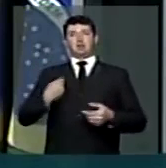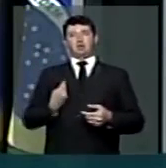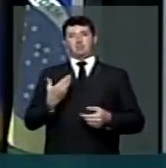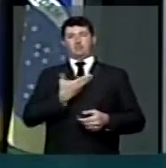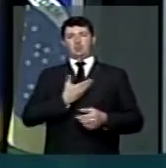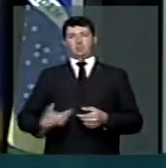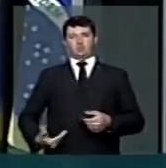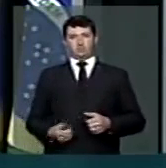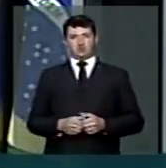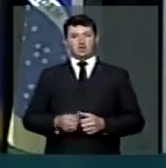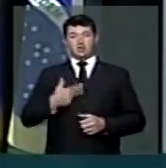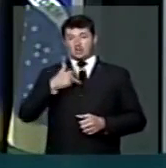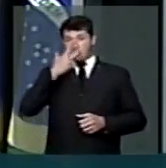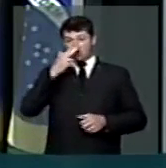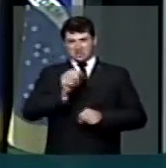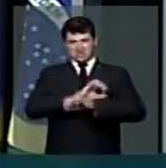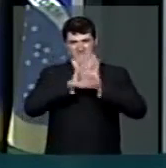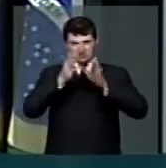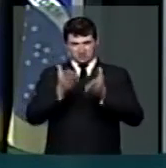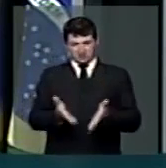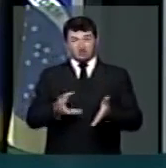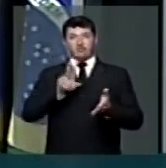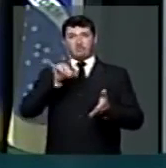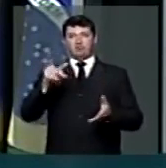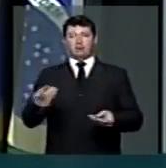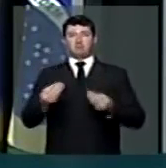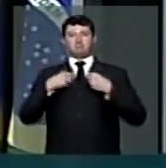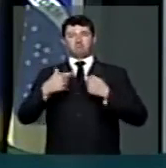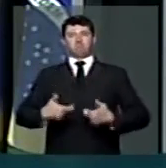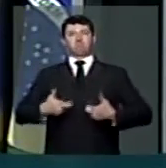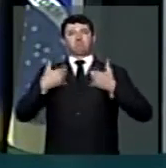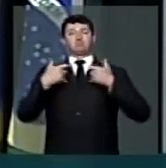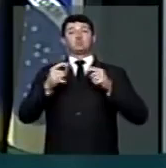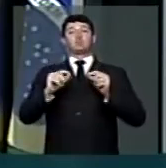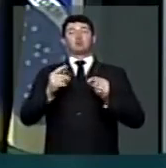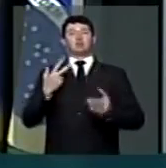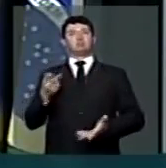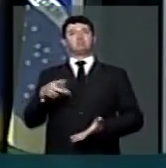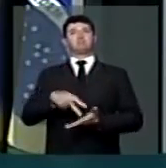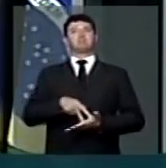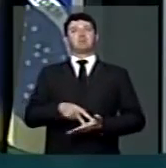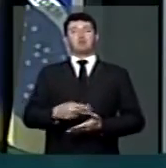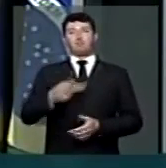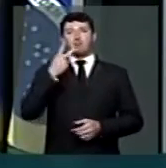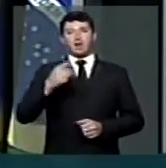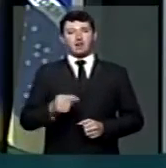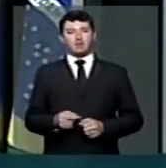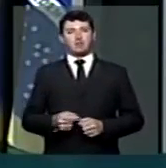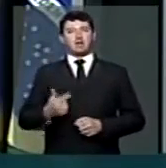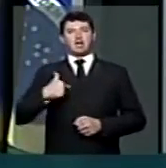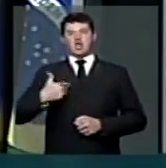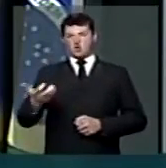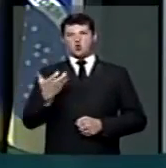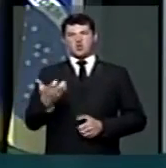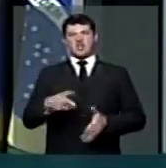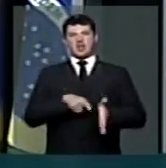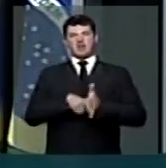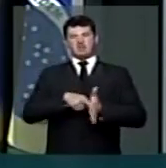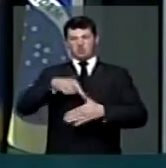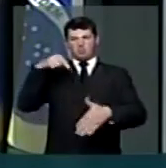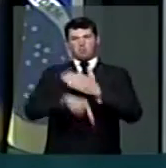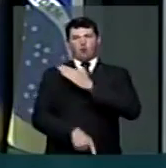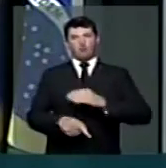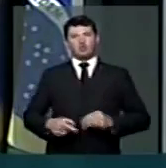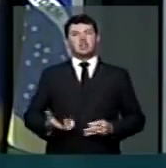pública. Acho que essa transparência nos dará sempre a altivez de poder vir a essa tribuna e dizer: quero investigação